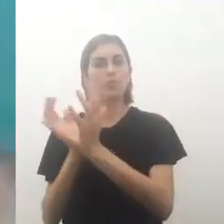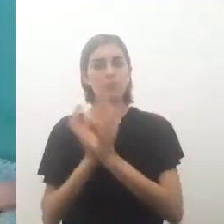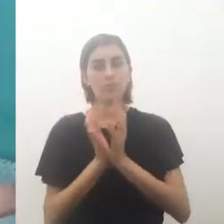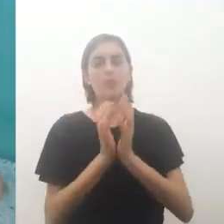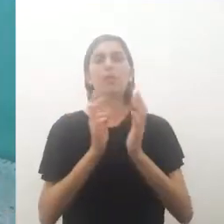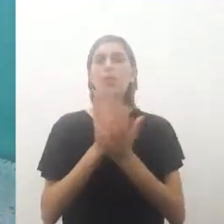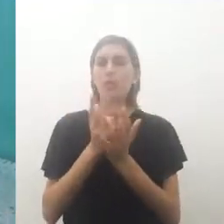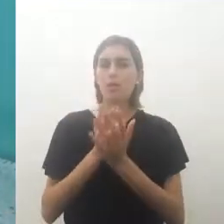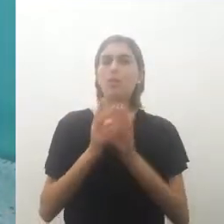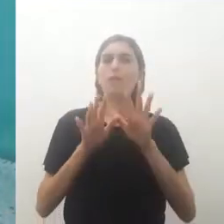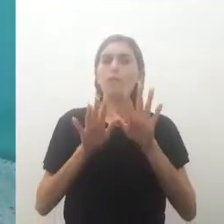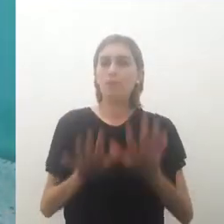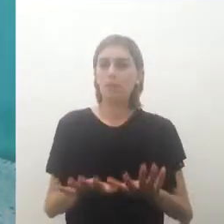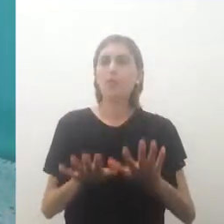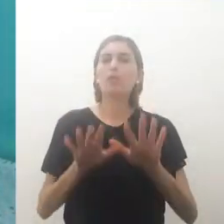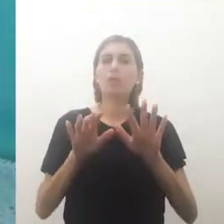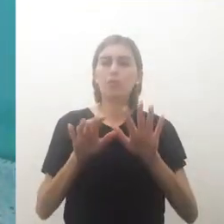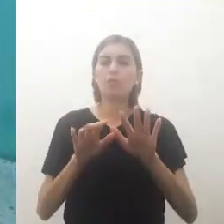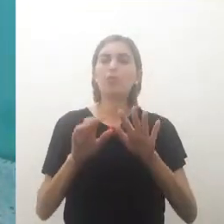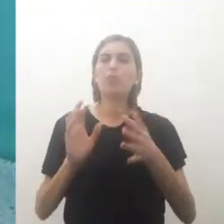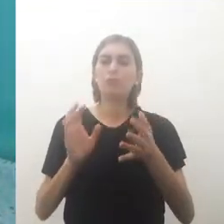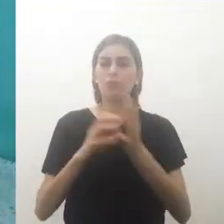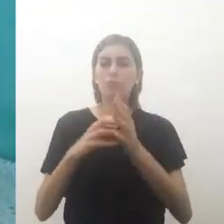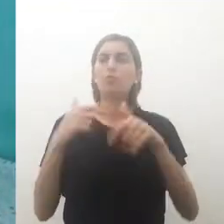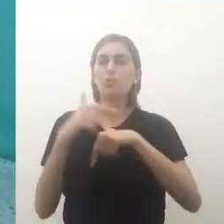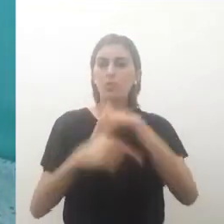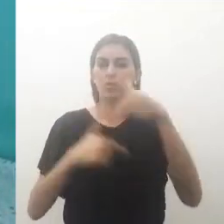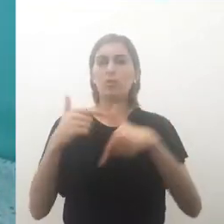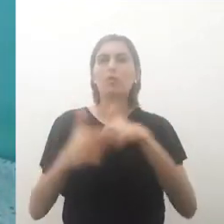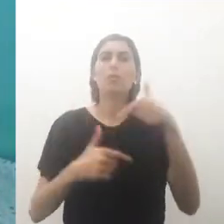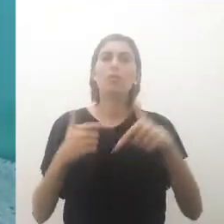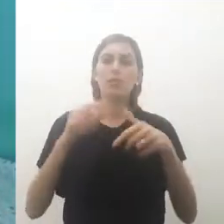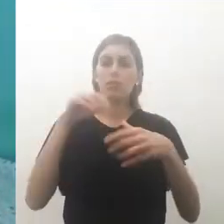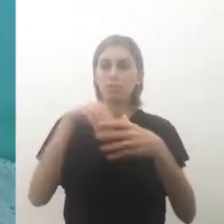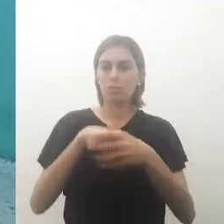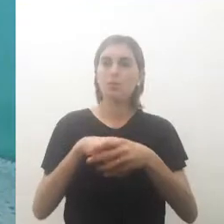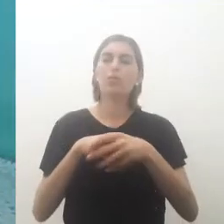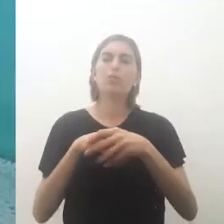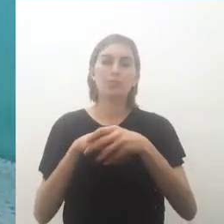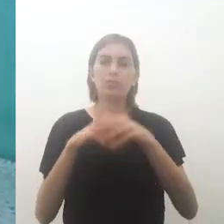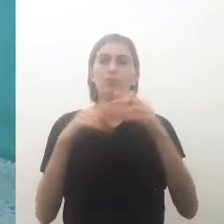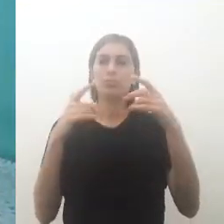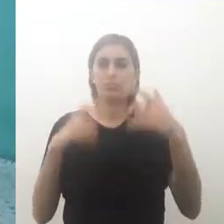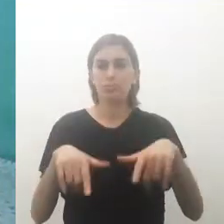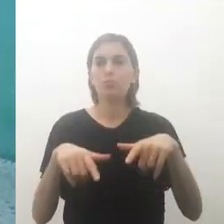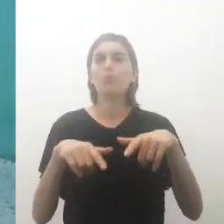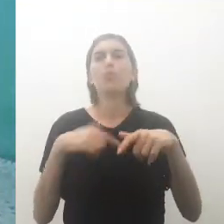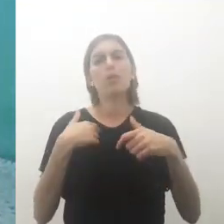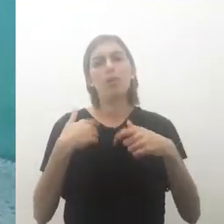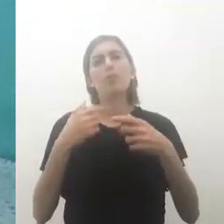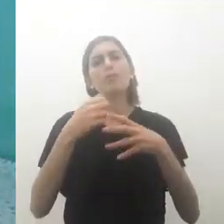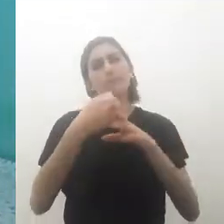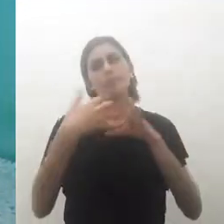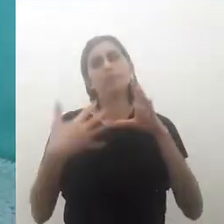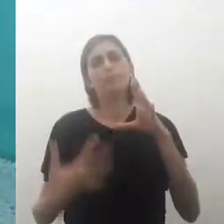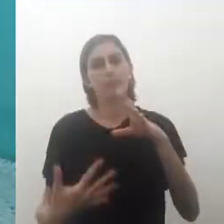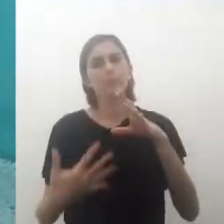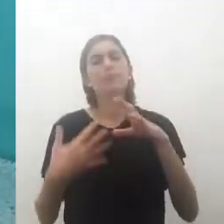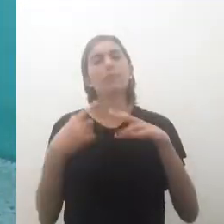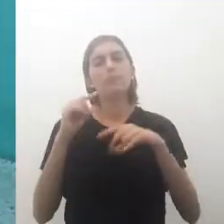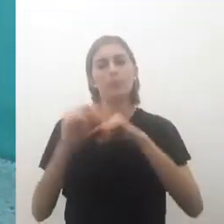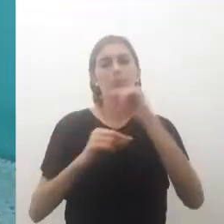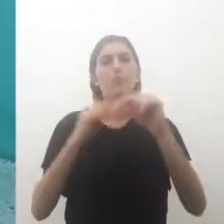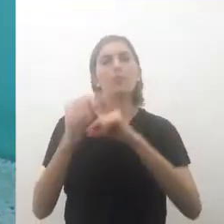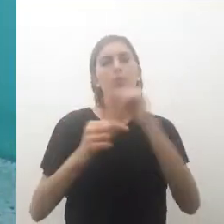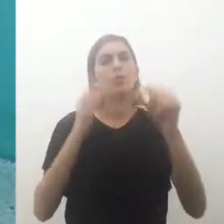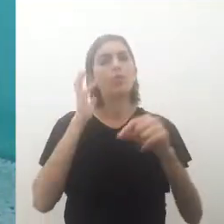por exemplo, manter a estabilidade do quadro funcional, do pessoal dentro da organização, que são aspectos que